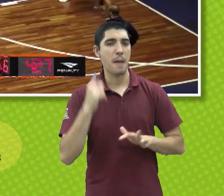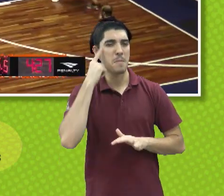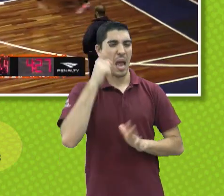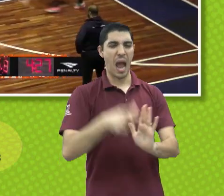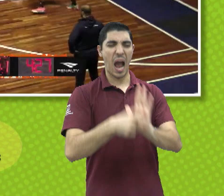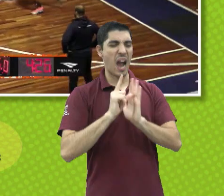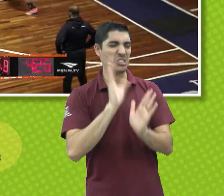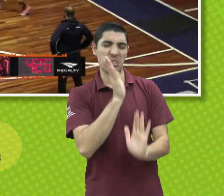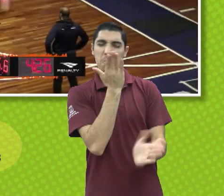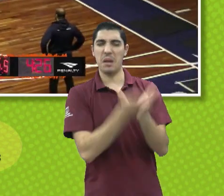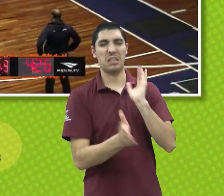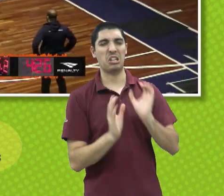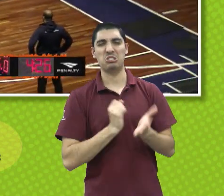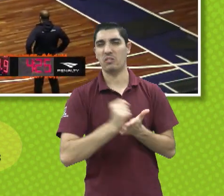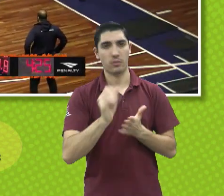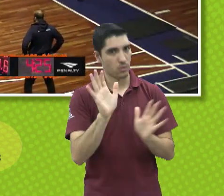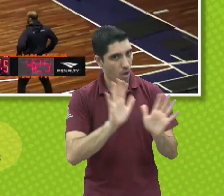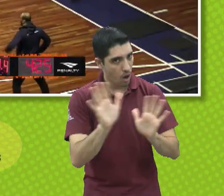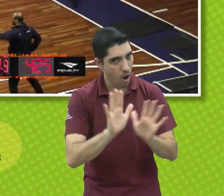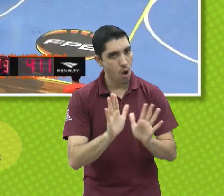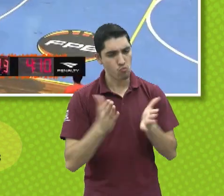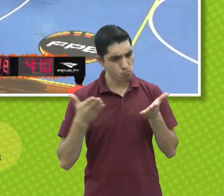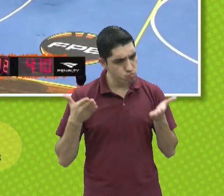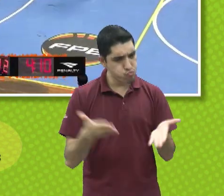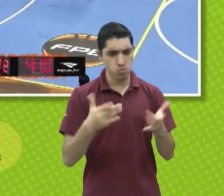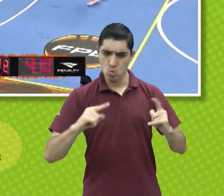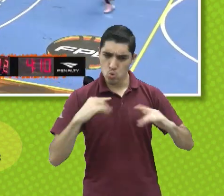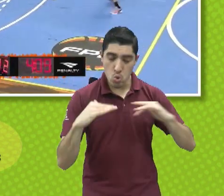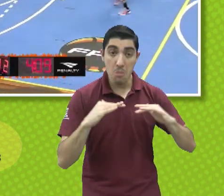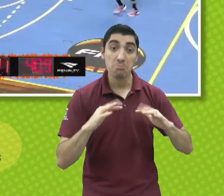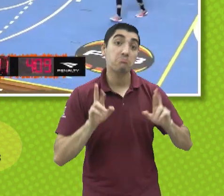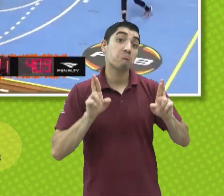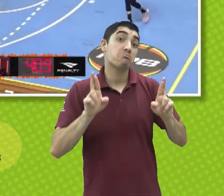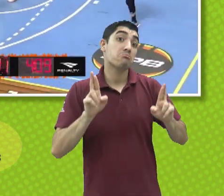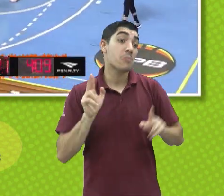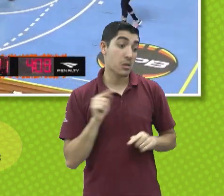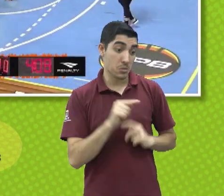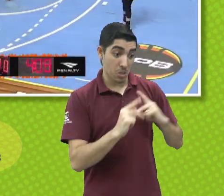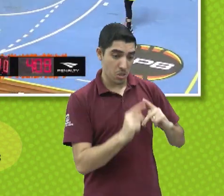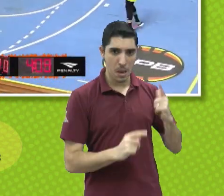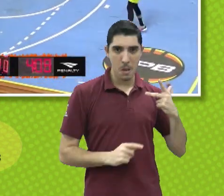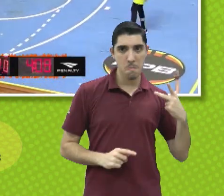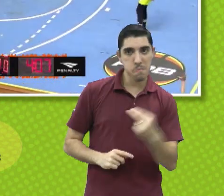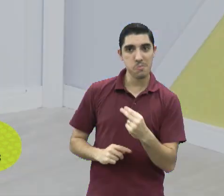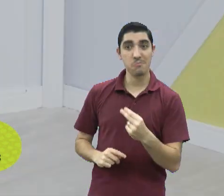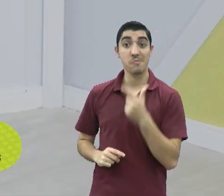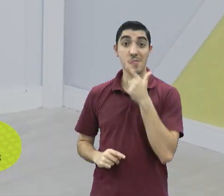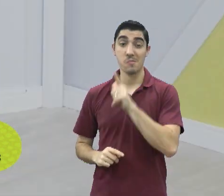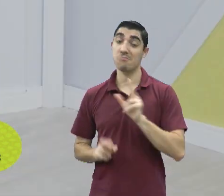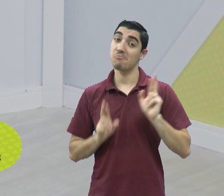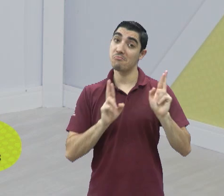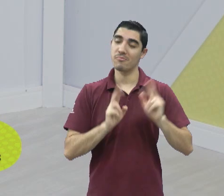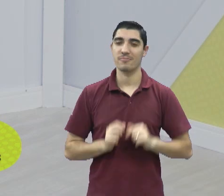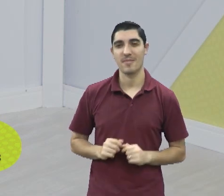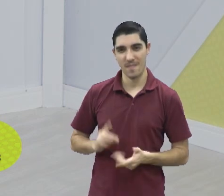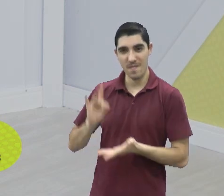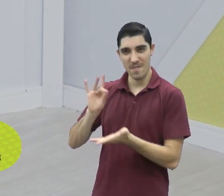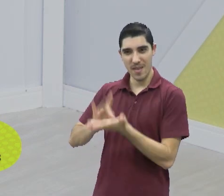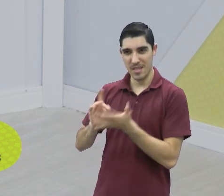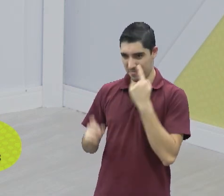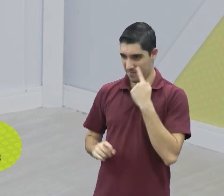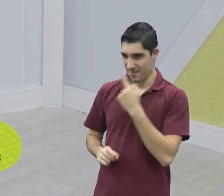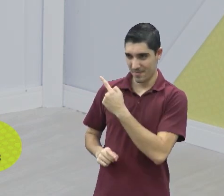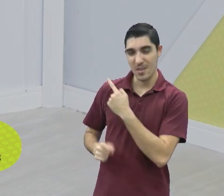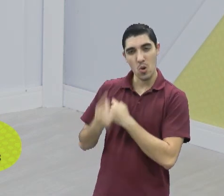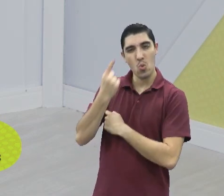Então tem que ir lá jogar e quem sabe ganhar, sair com a vitória de lá. Pois é, a gente está vendo aí imagens do último